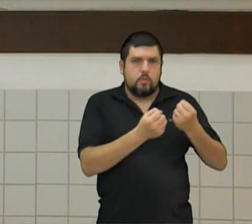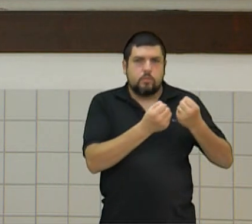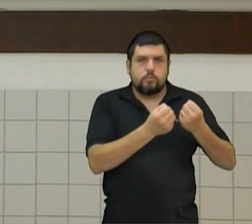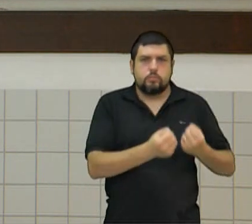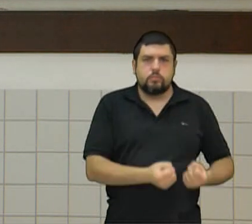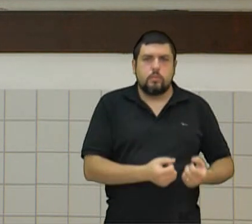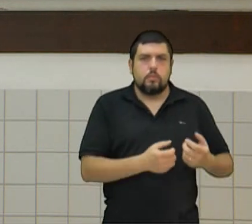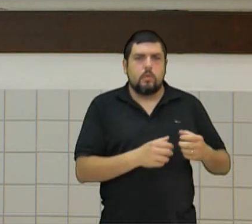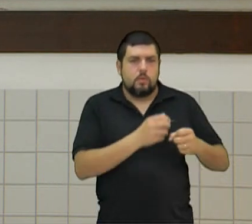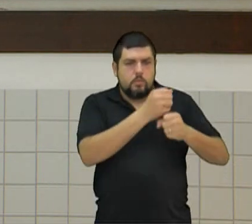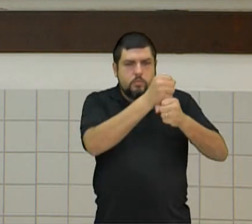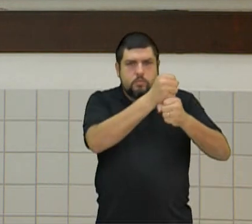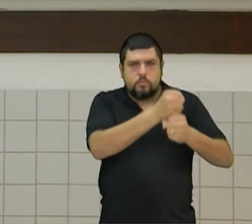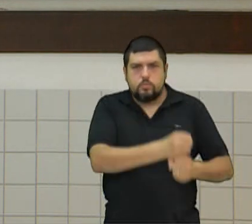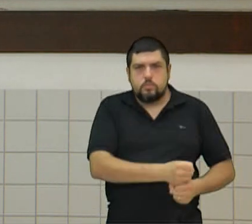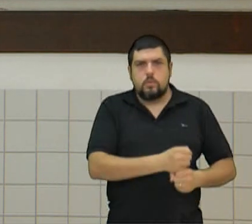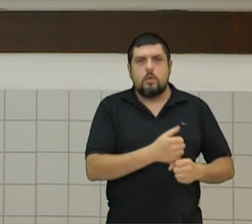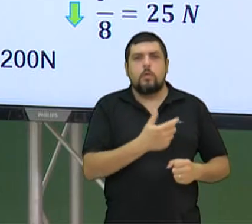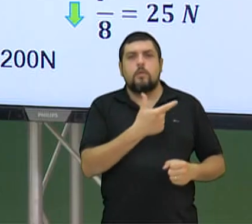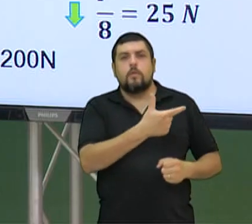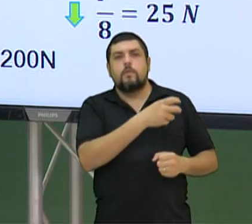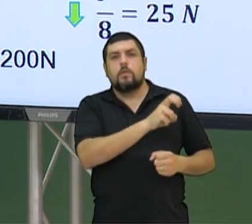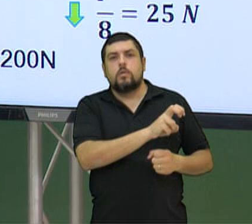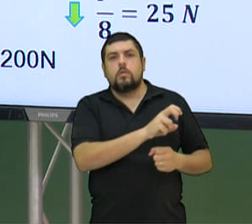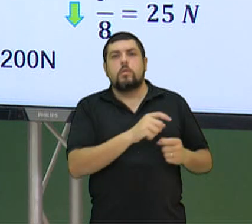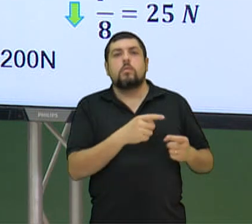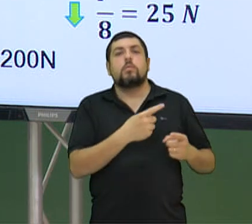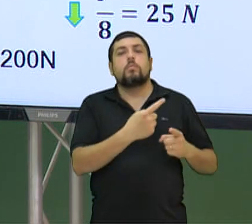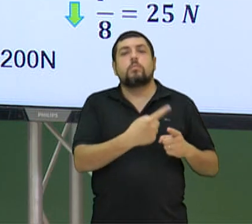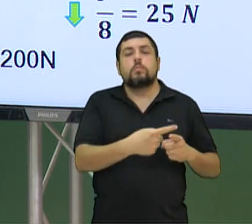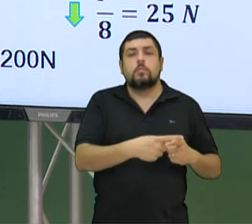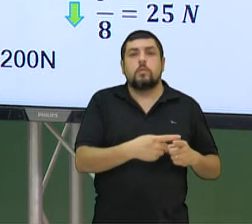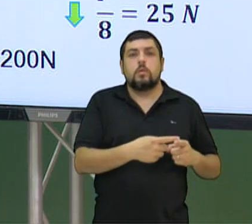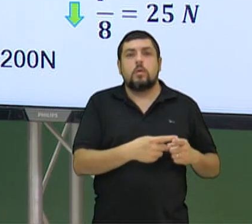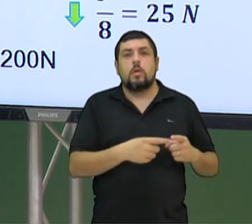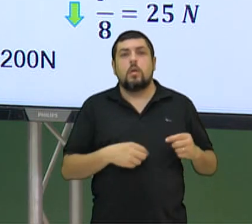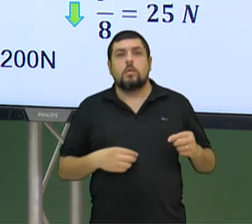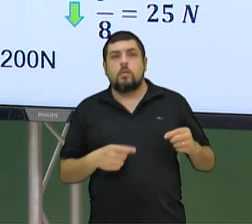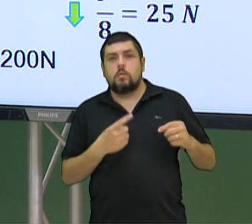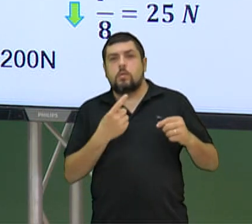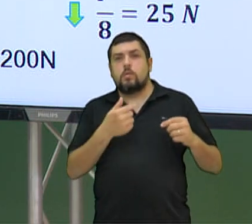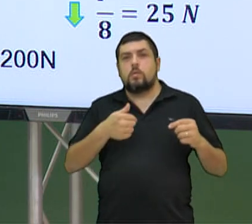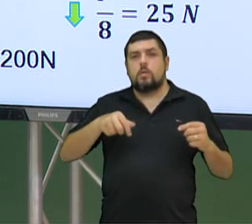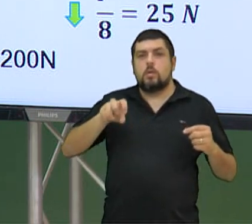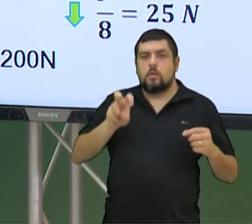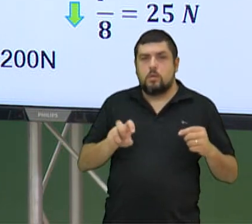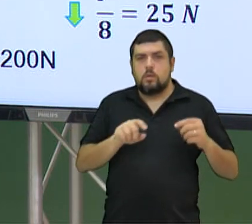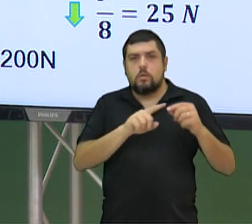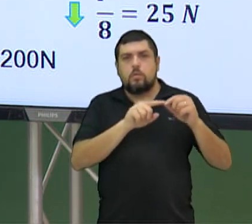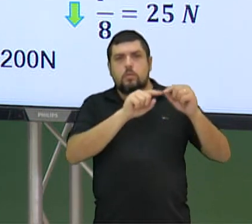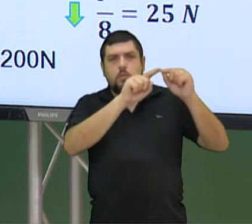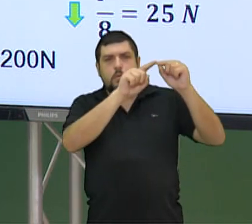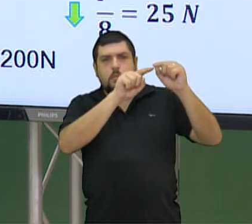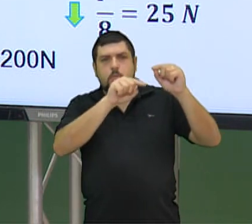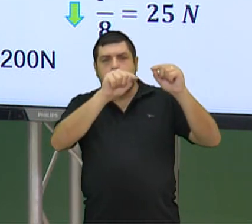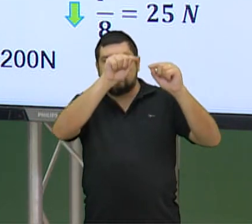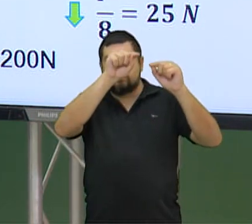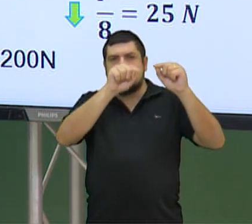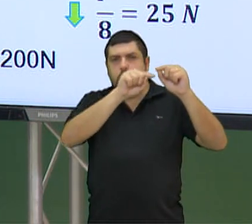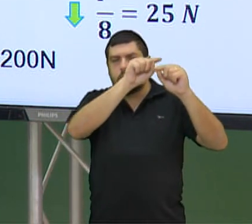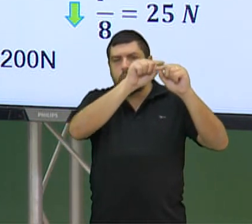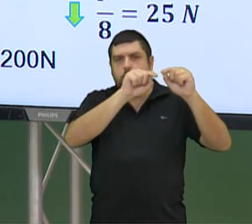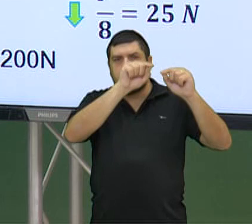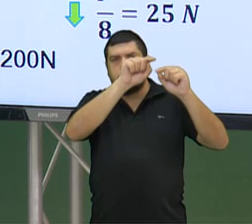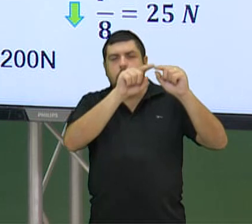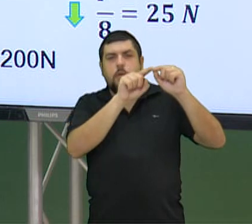25 newtons. Por quê? Porque os outros 75 está sendo suportado por quem? Pelo suporte. Ou